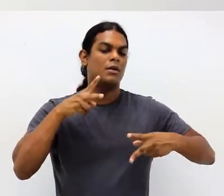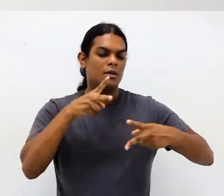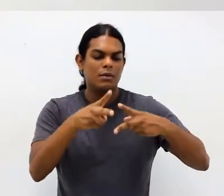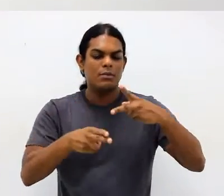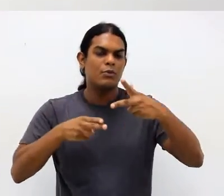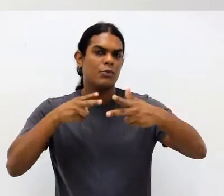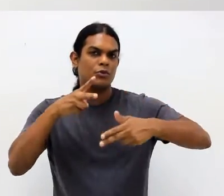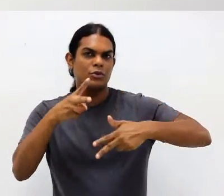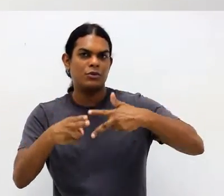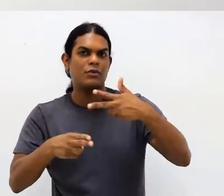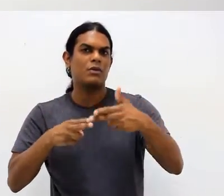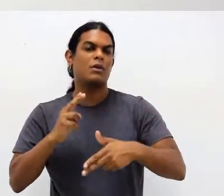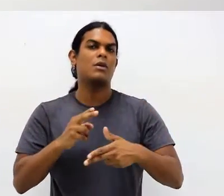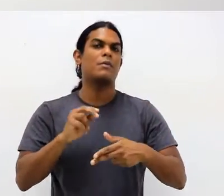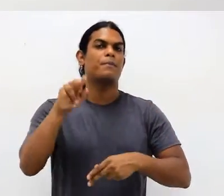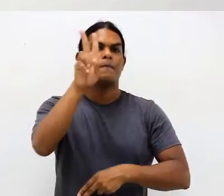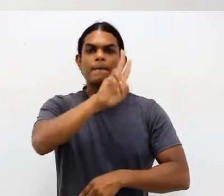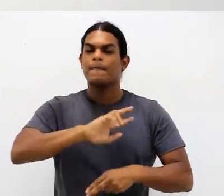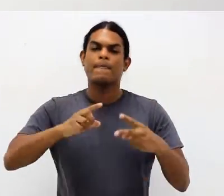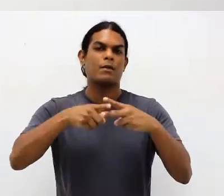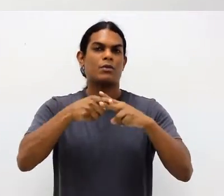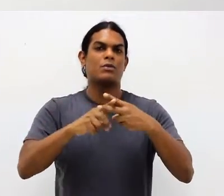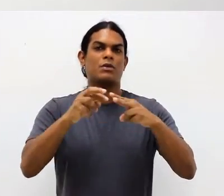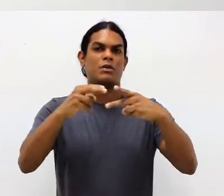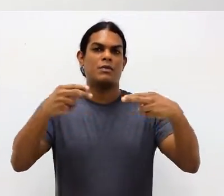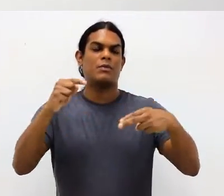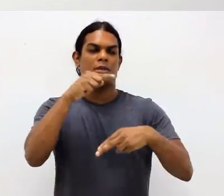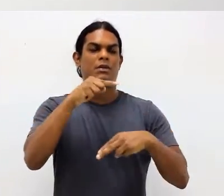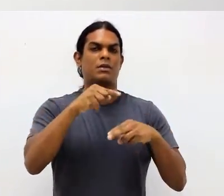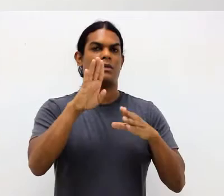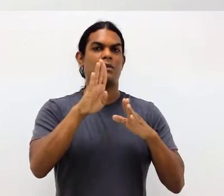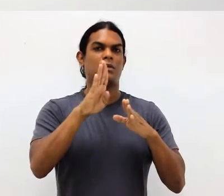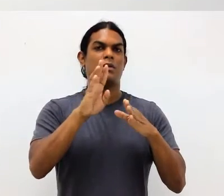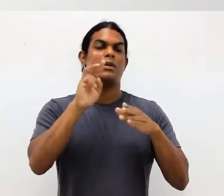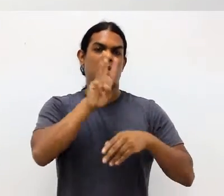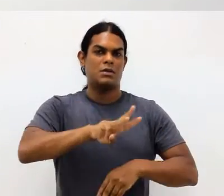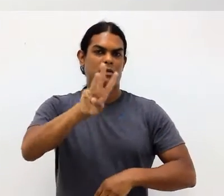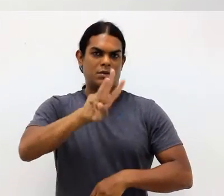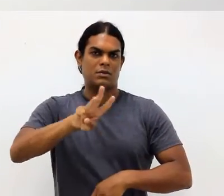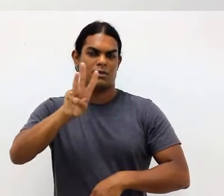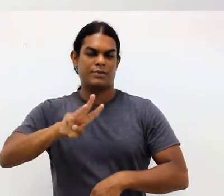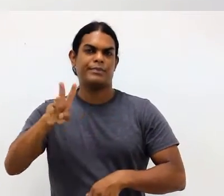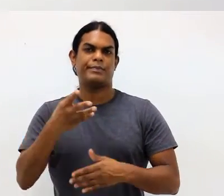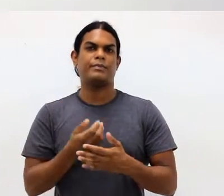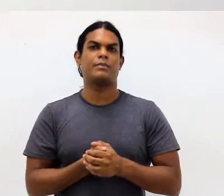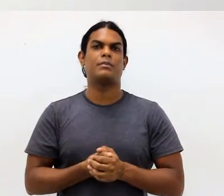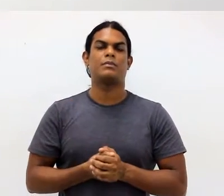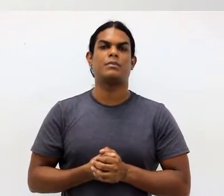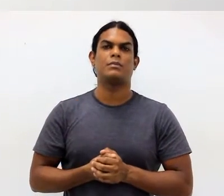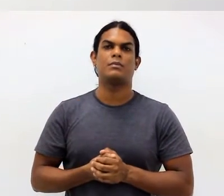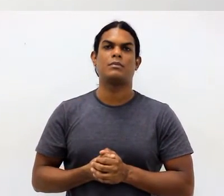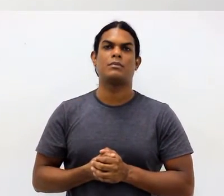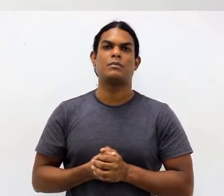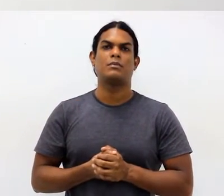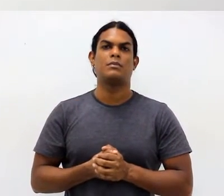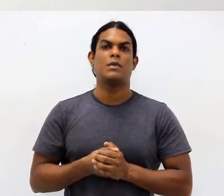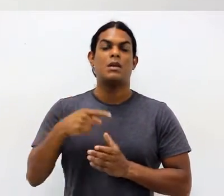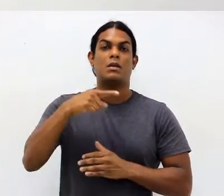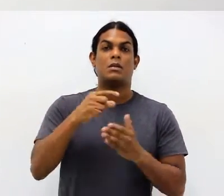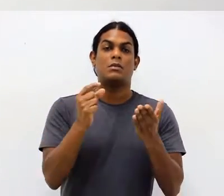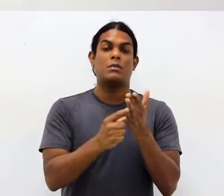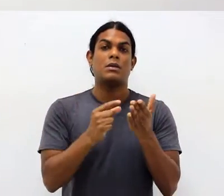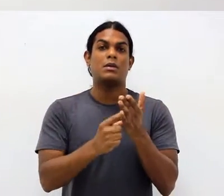por exemplo, a gente vai ter ferramentas na Web 2.0, como o Google Docs, que vocês vão ver na videoaula da nossa competência número